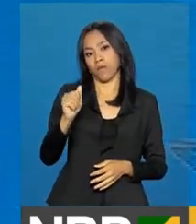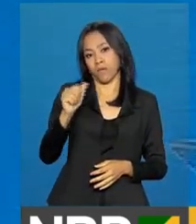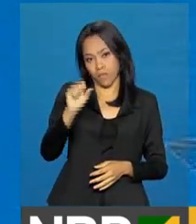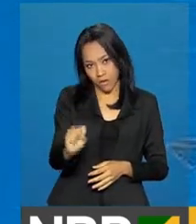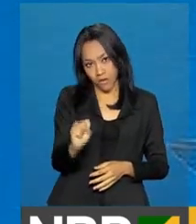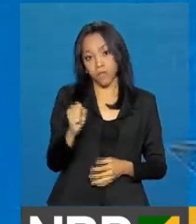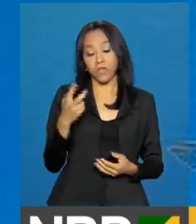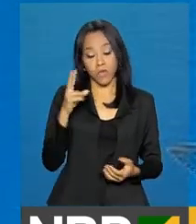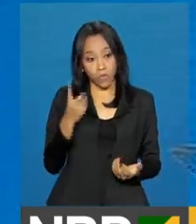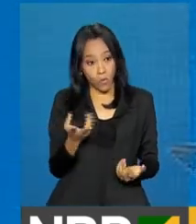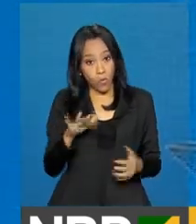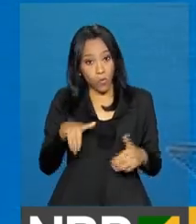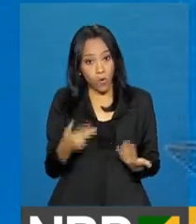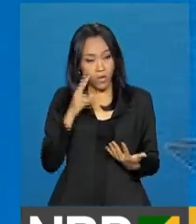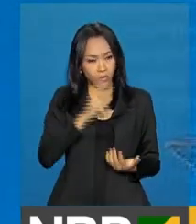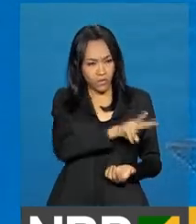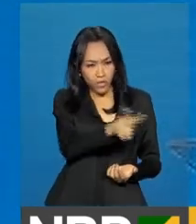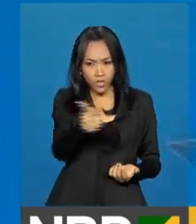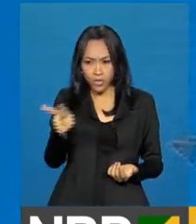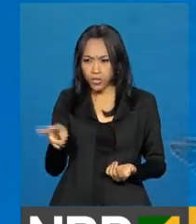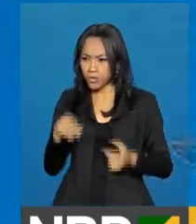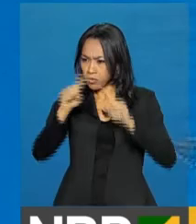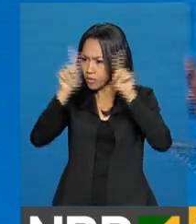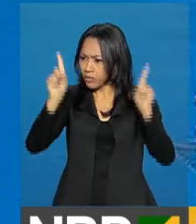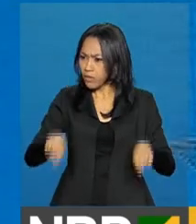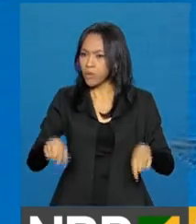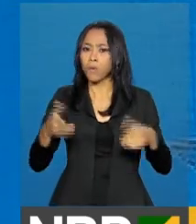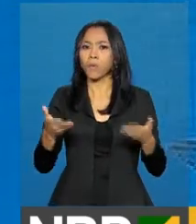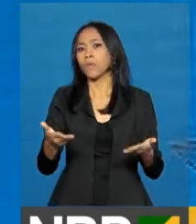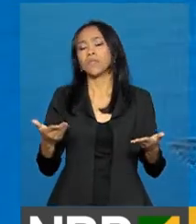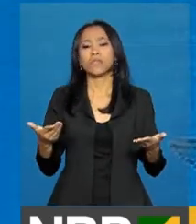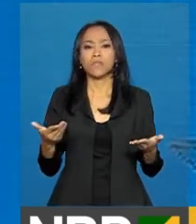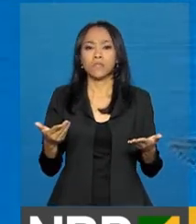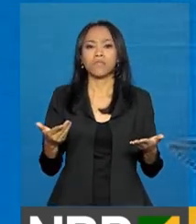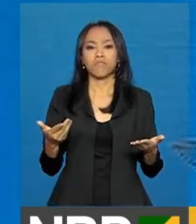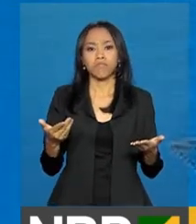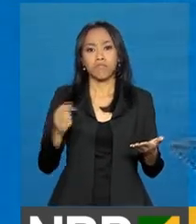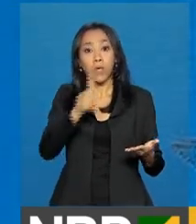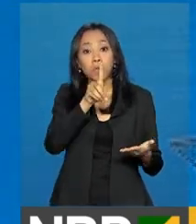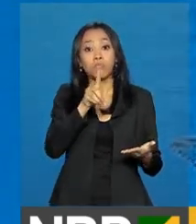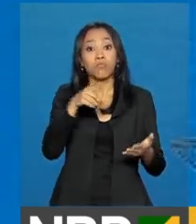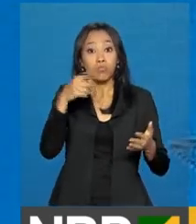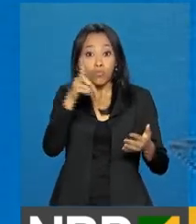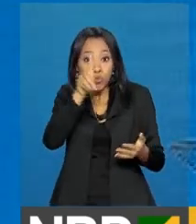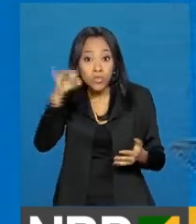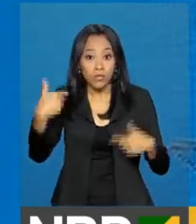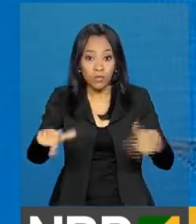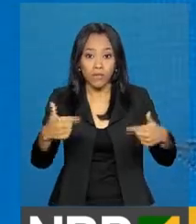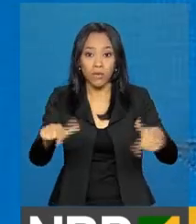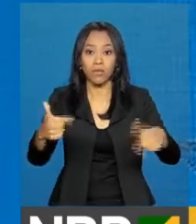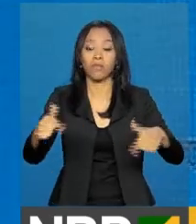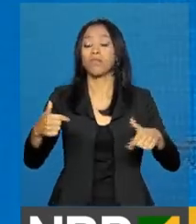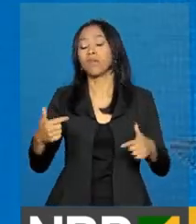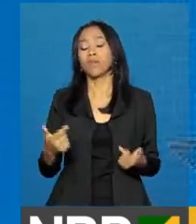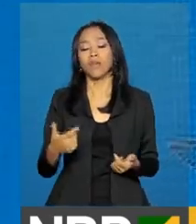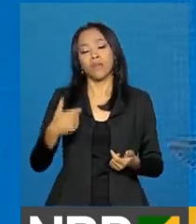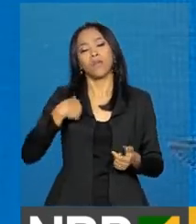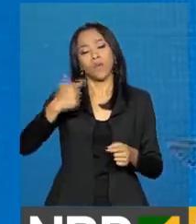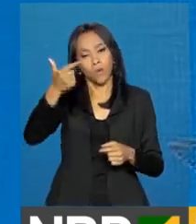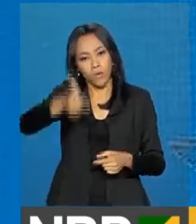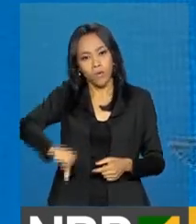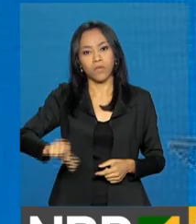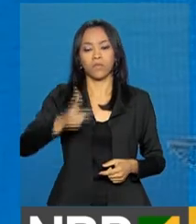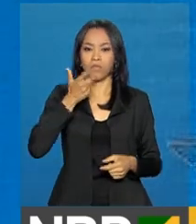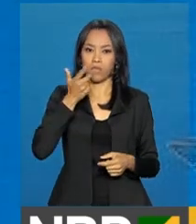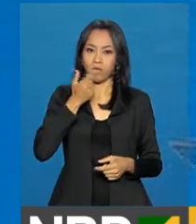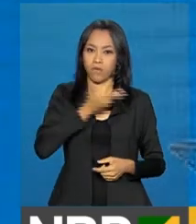todos da Caixa reunificados para um dia de trabalho, eu verifico mais uma vez, reitero, mais